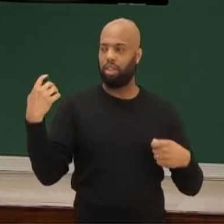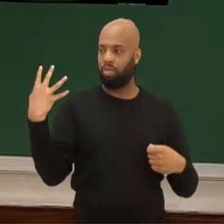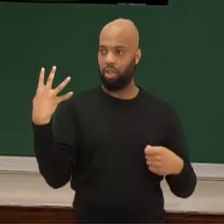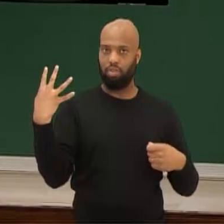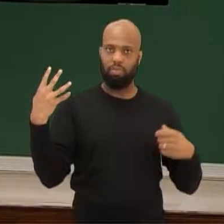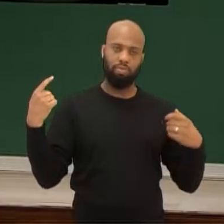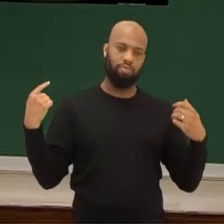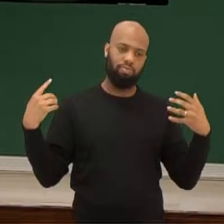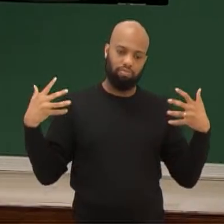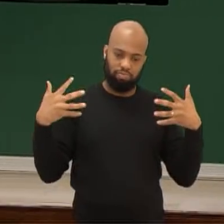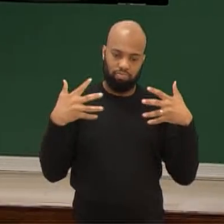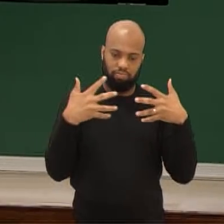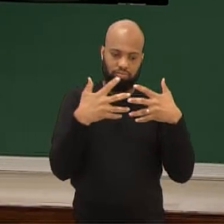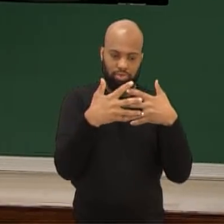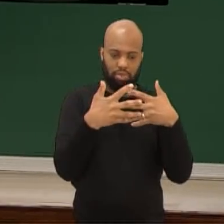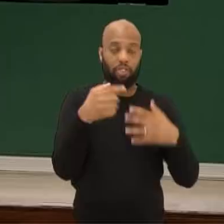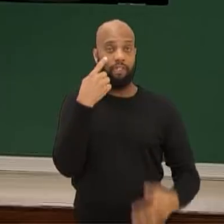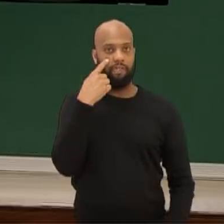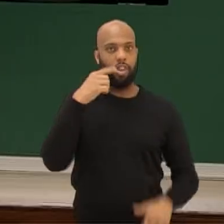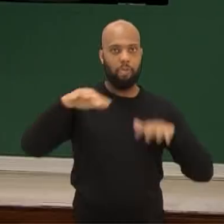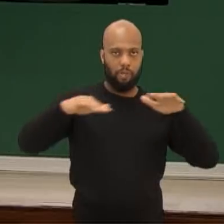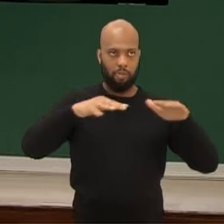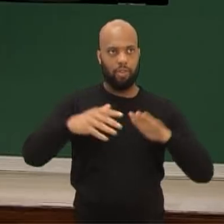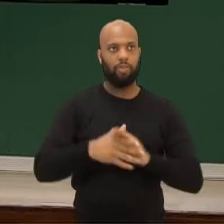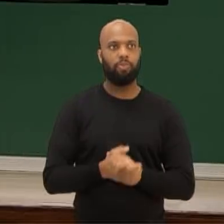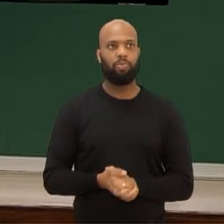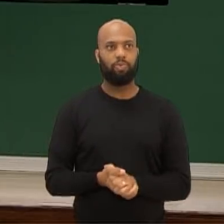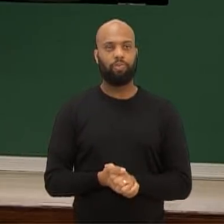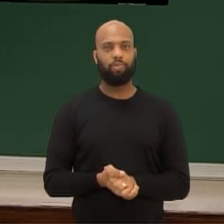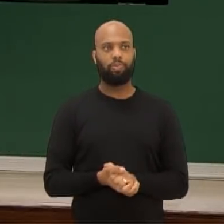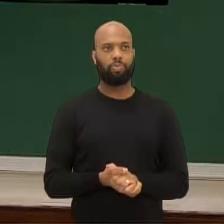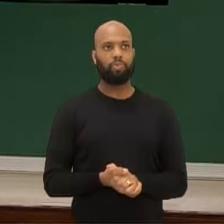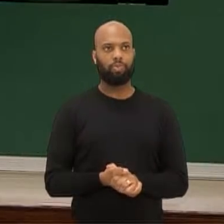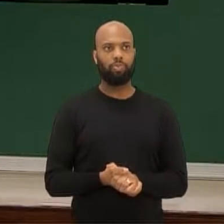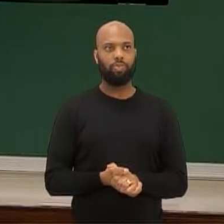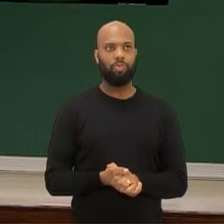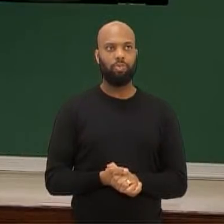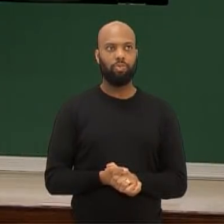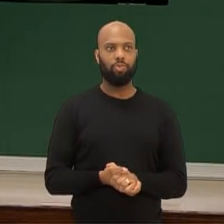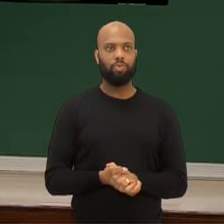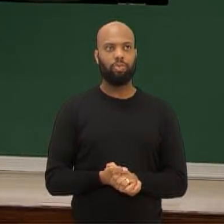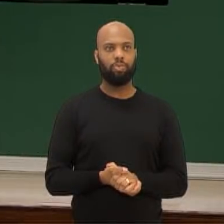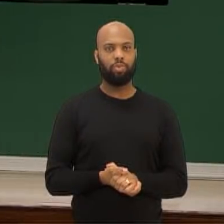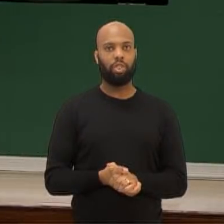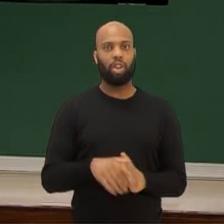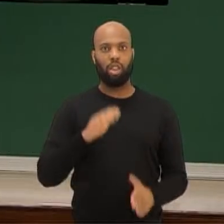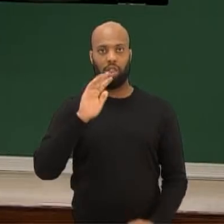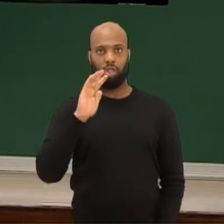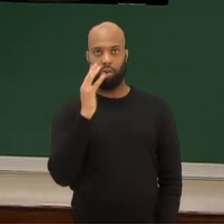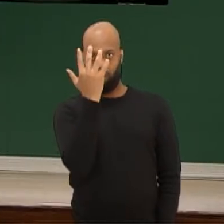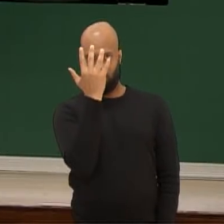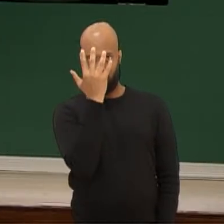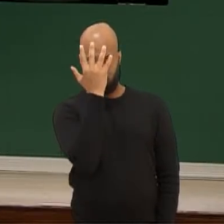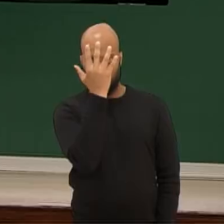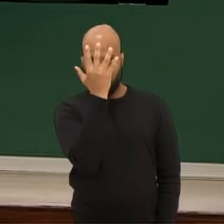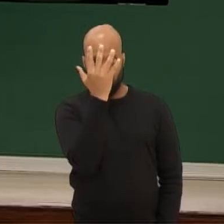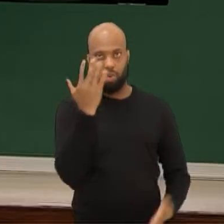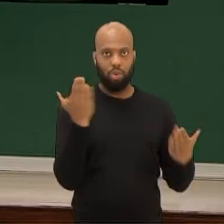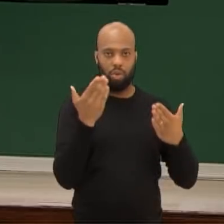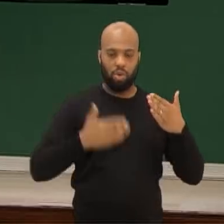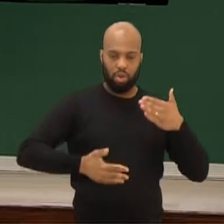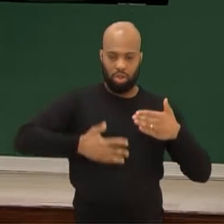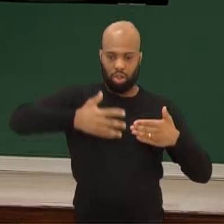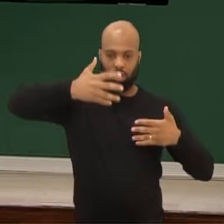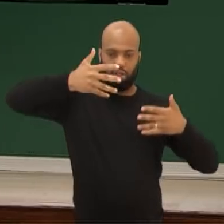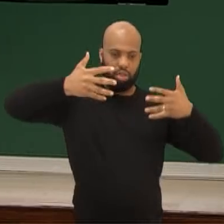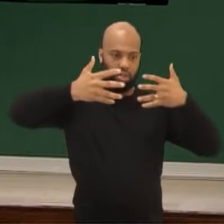sua esquerda. Vamos ver se é esse movimento mesmo? Agora, ele inverte a figura, sobe e